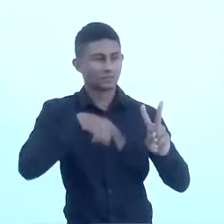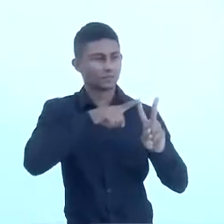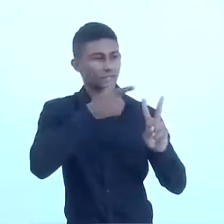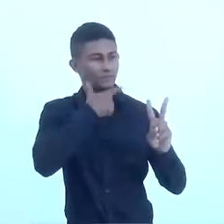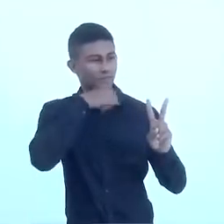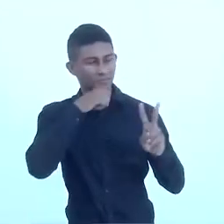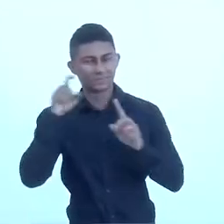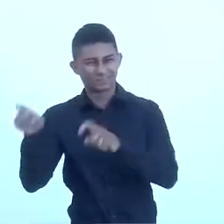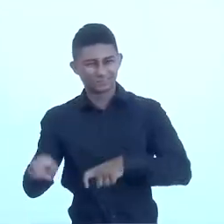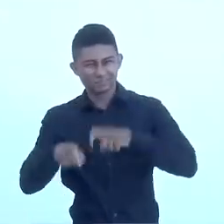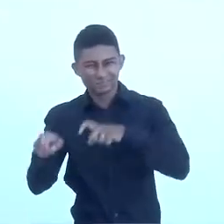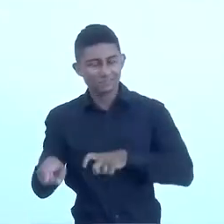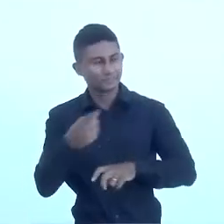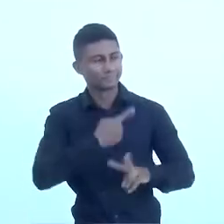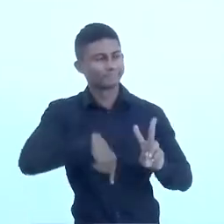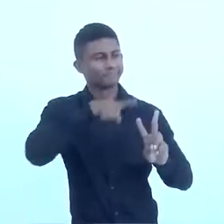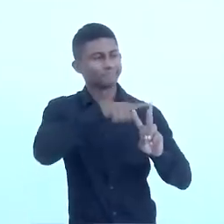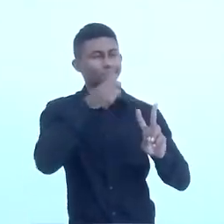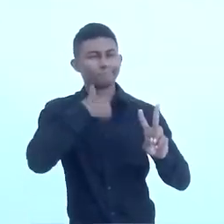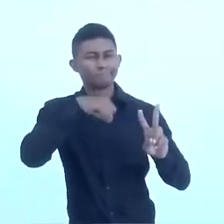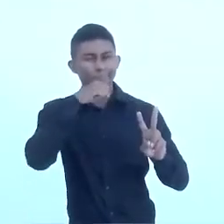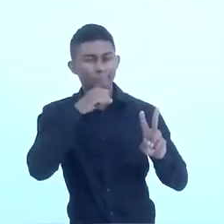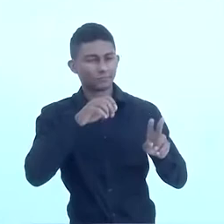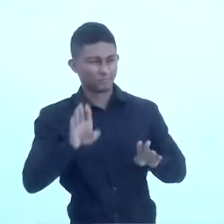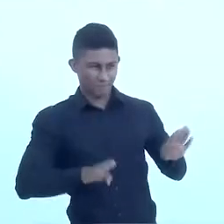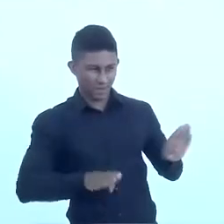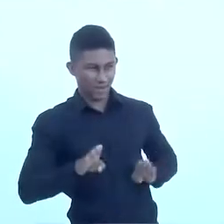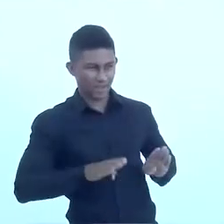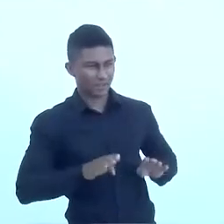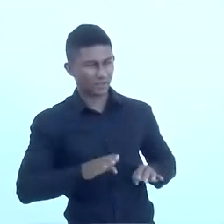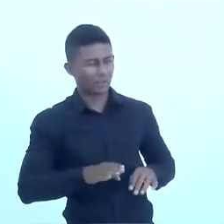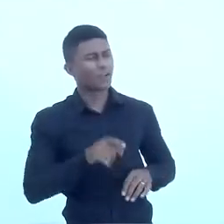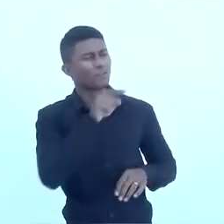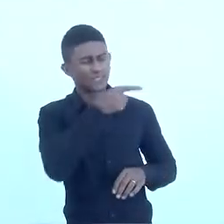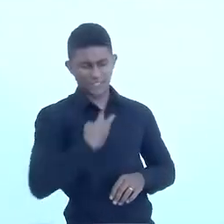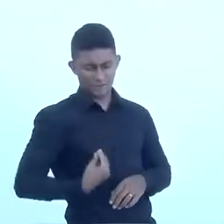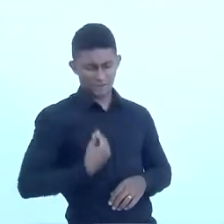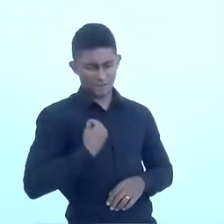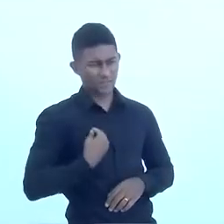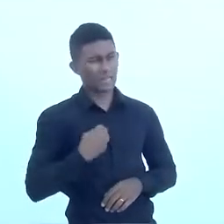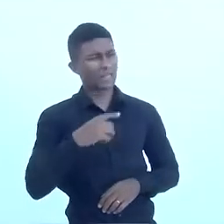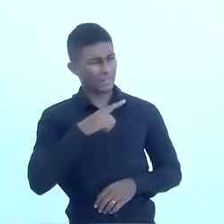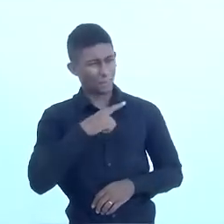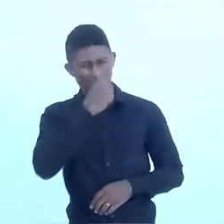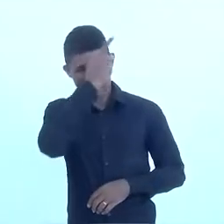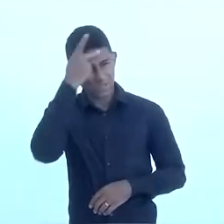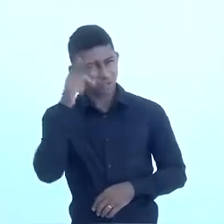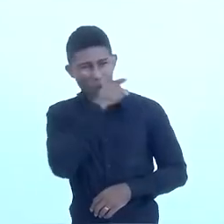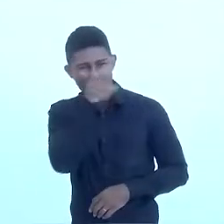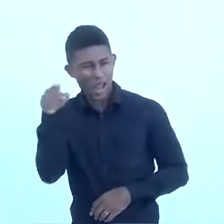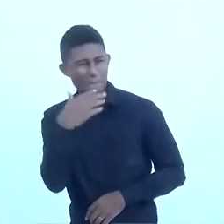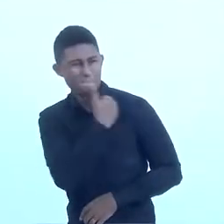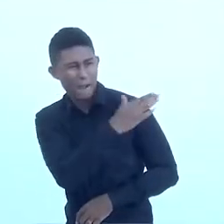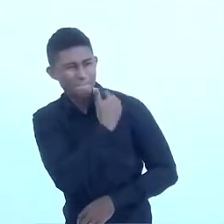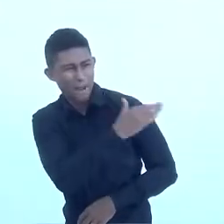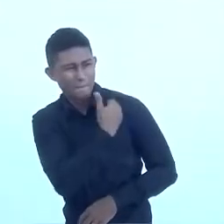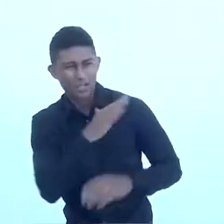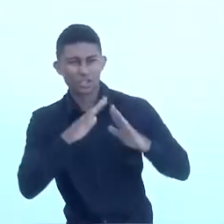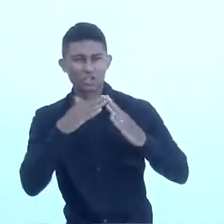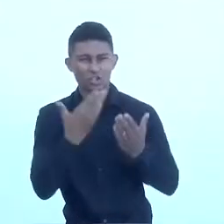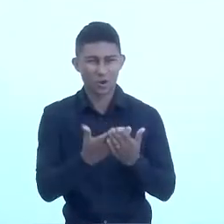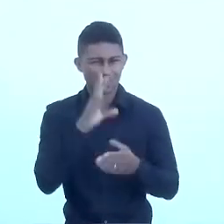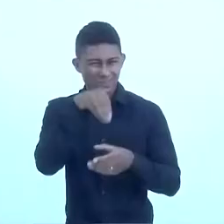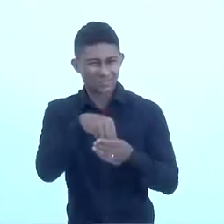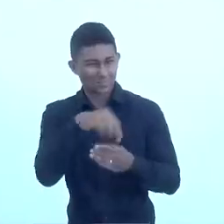a mãe empregada doméstica. Você teve muito isso na sua vida, durante a carreira, na escola?